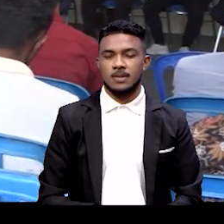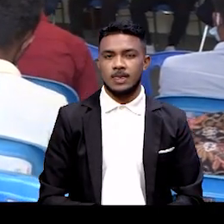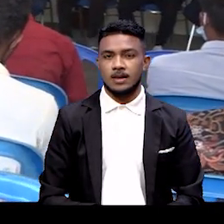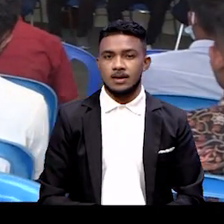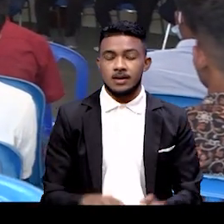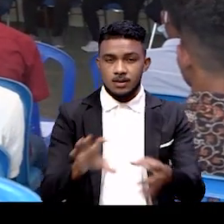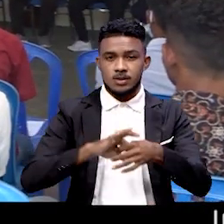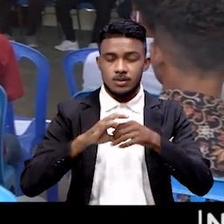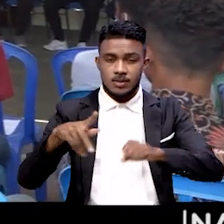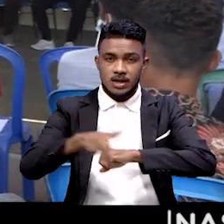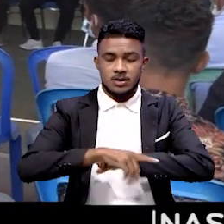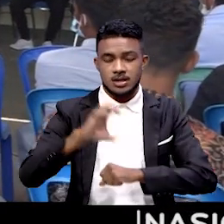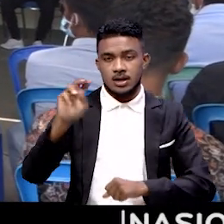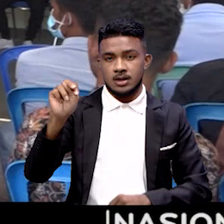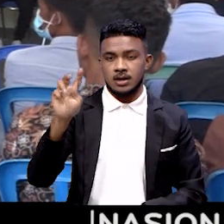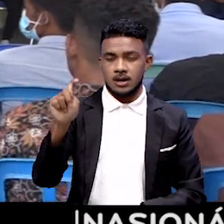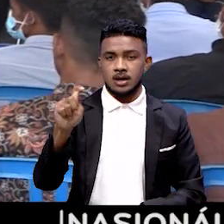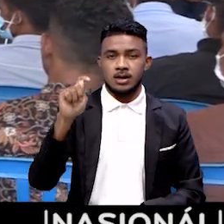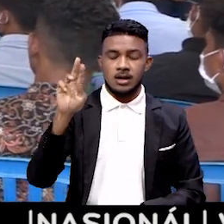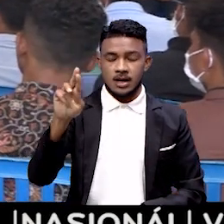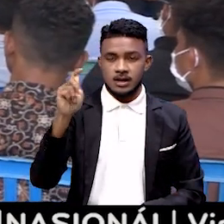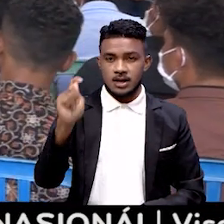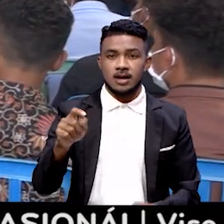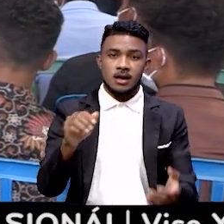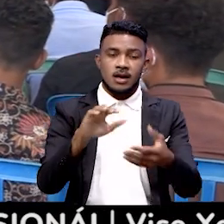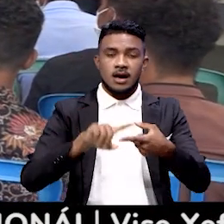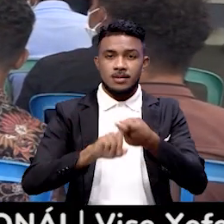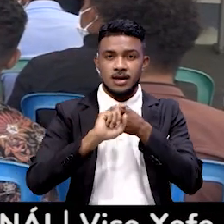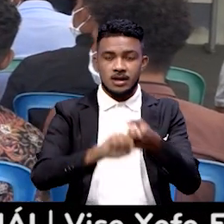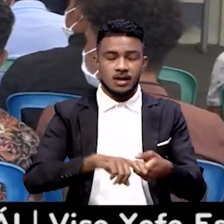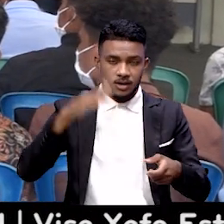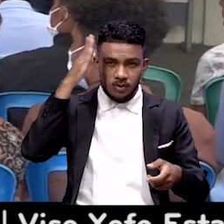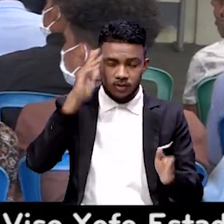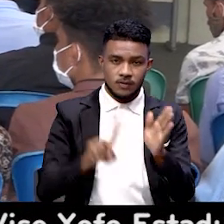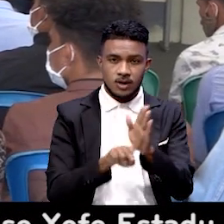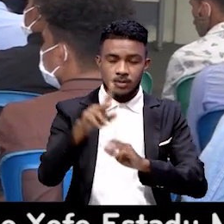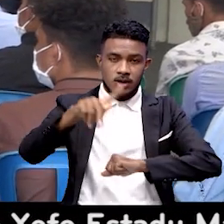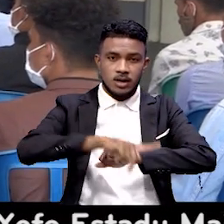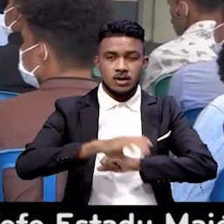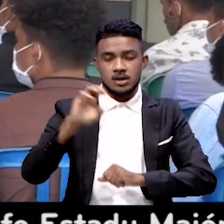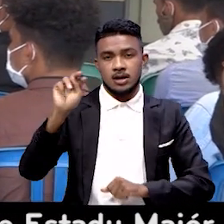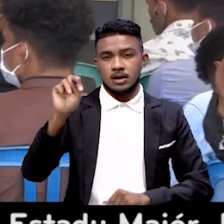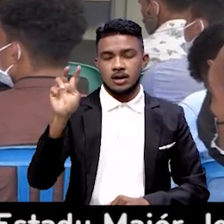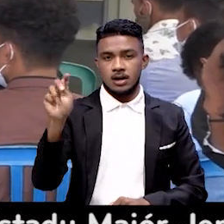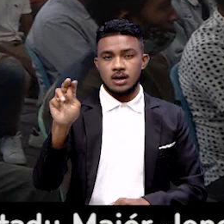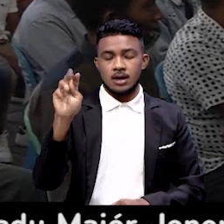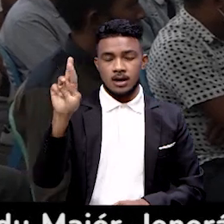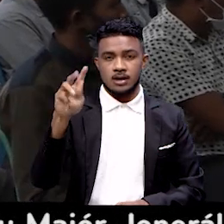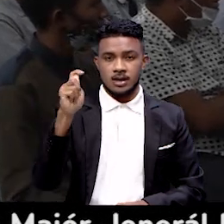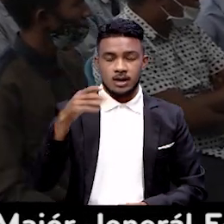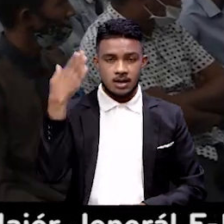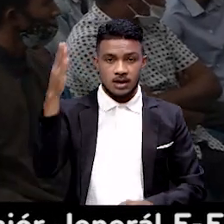Estrutura partido Senarte halau konsolidasaun hudi hamet in prinsipiu no valores partido Senarte iha base. Presidente